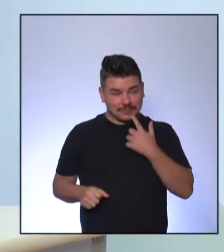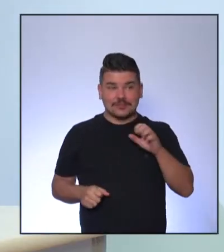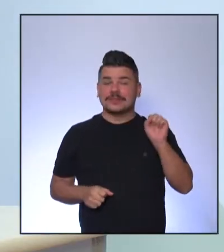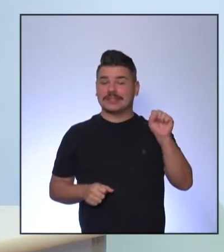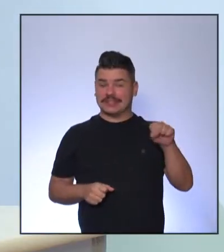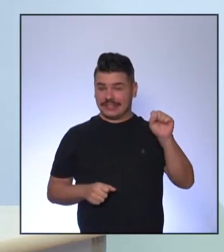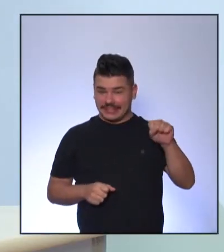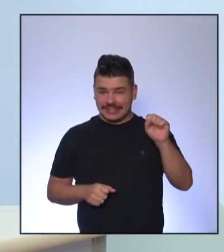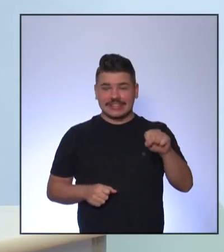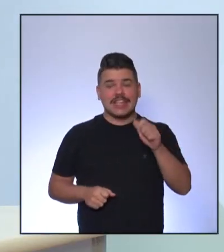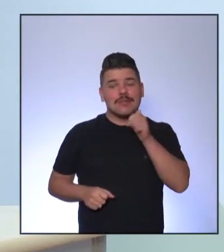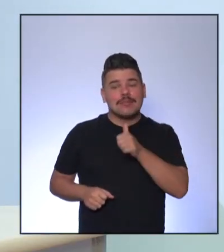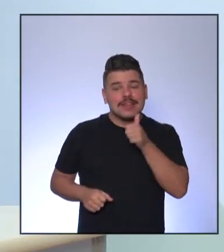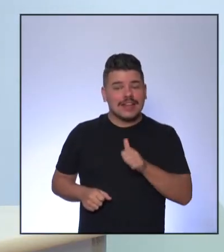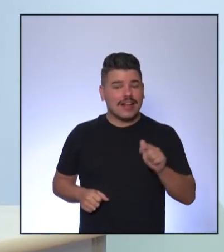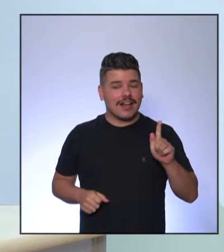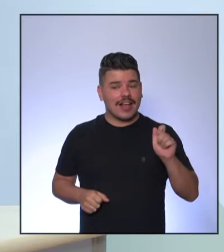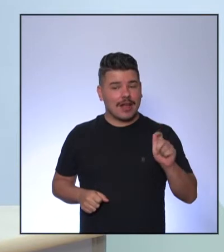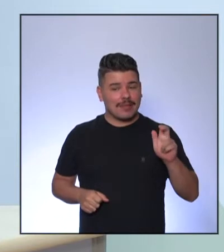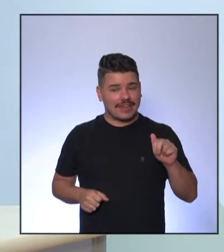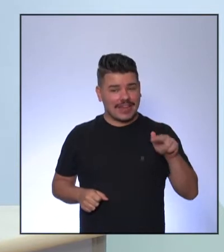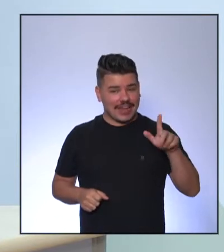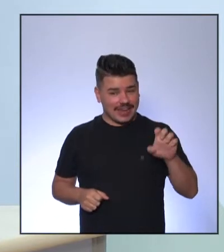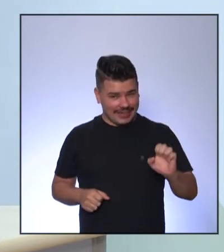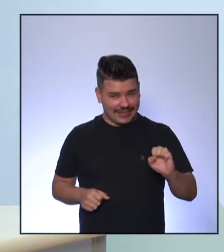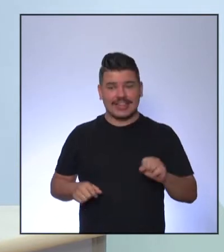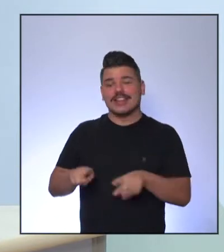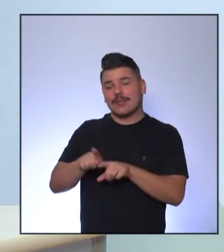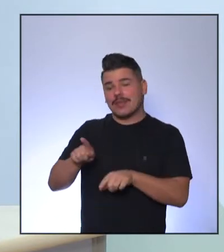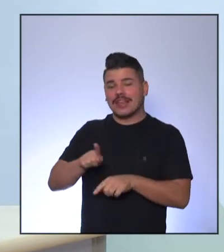Regiane. A Gabriele e o Lucas